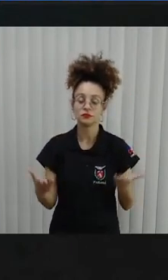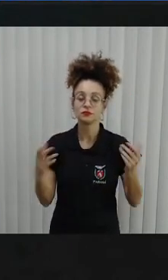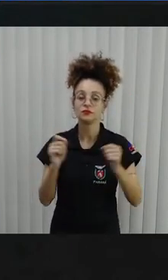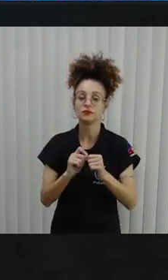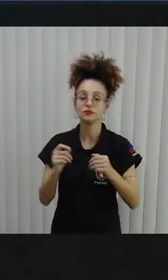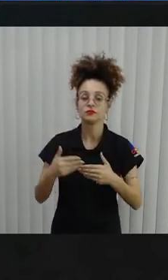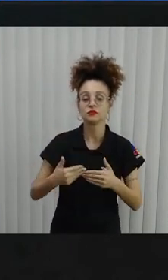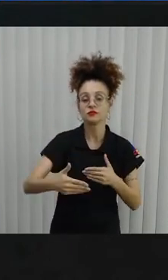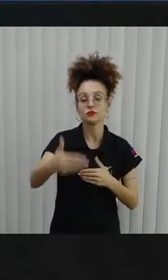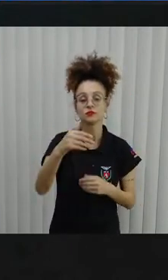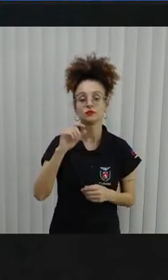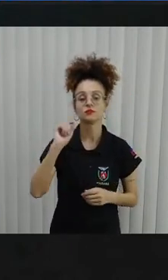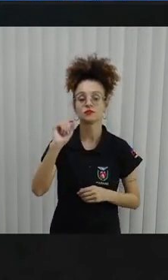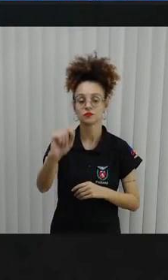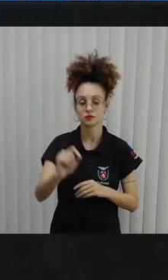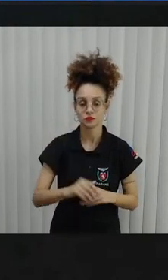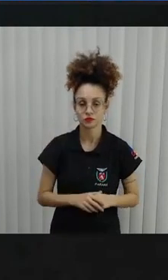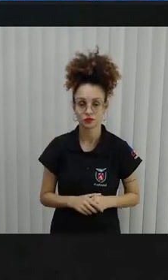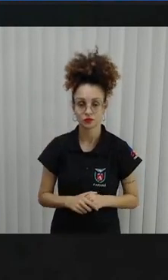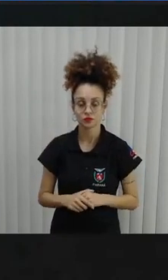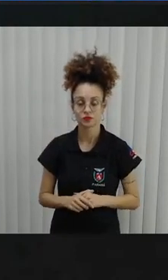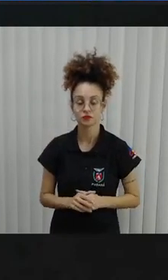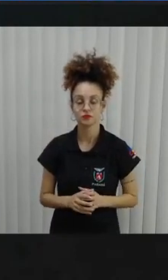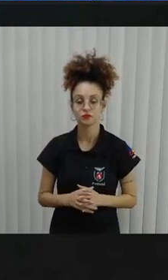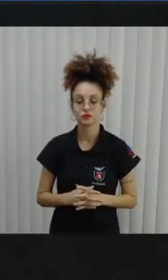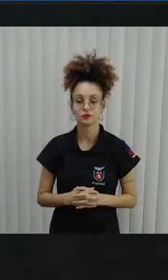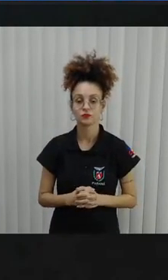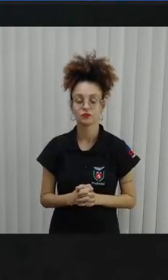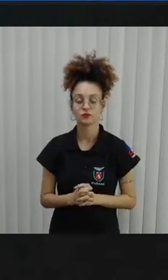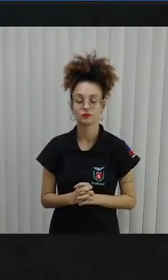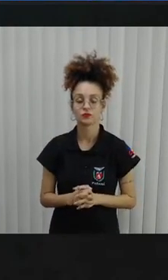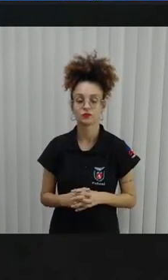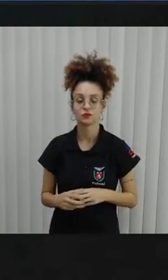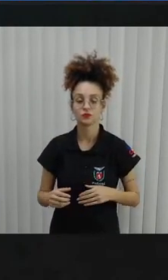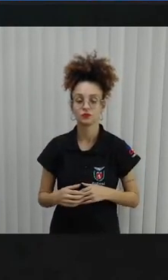fazer? Vou pegar aqui.